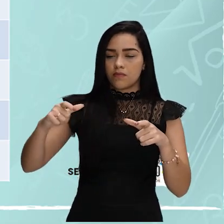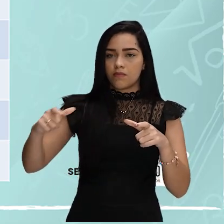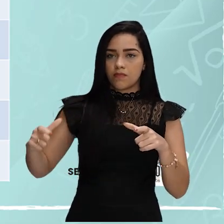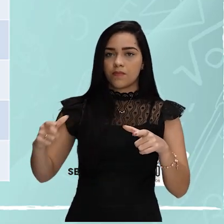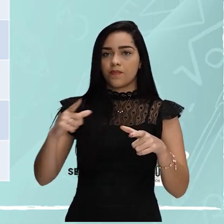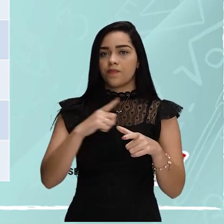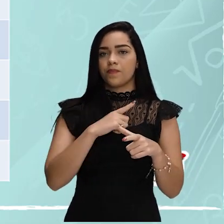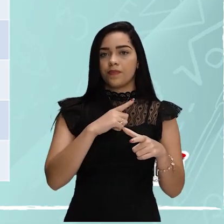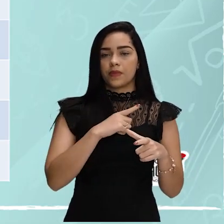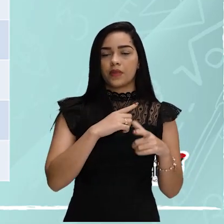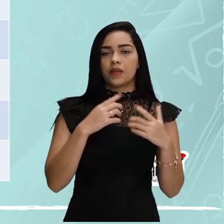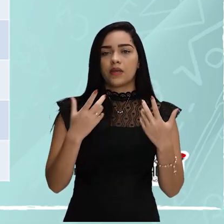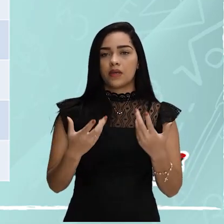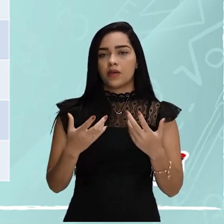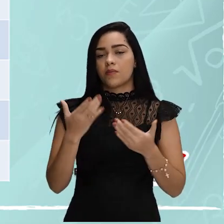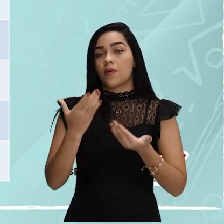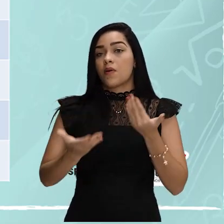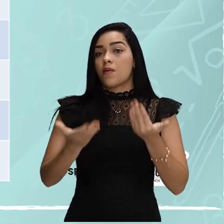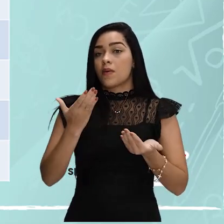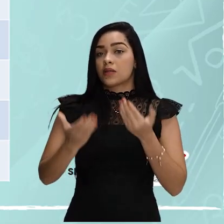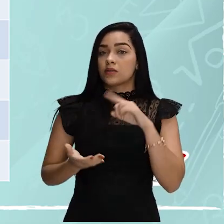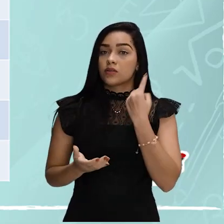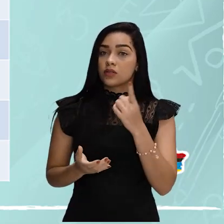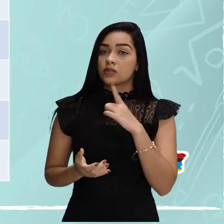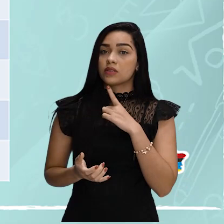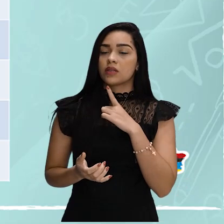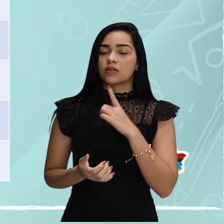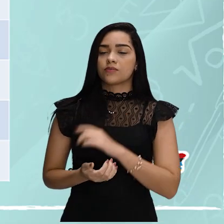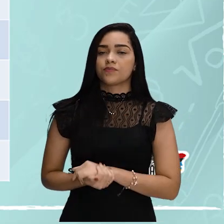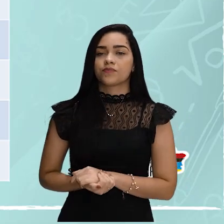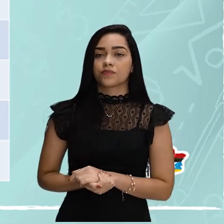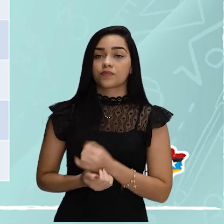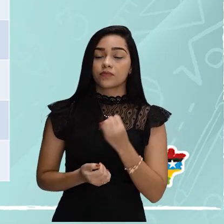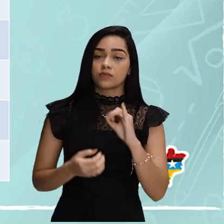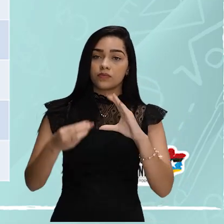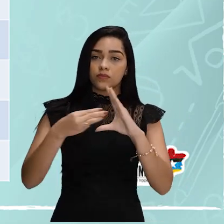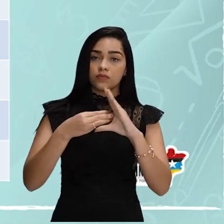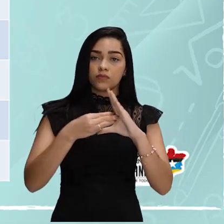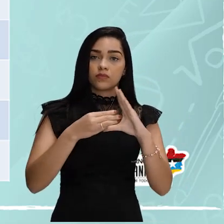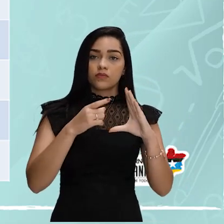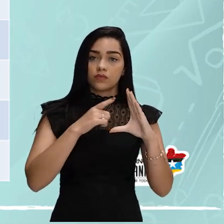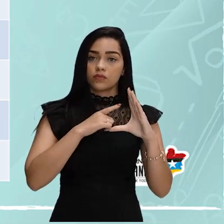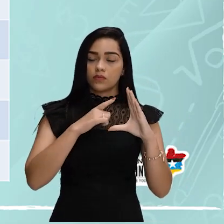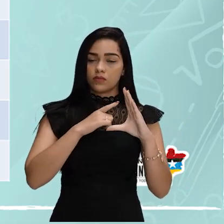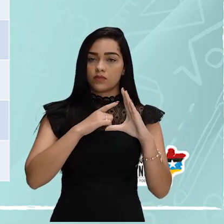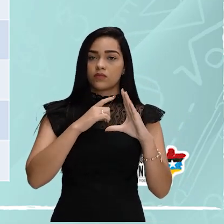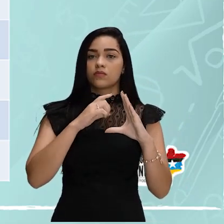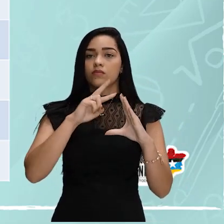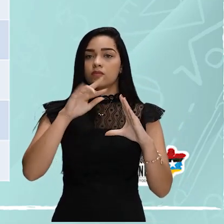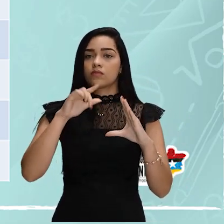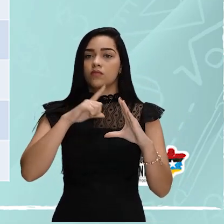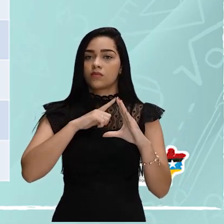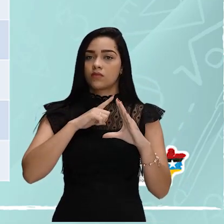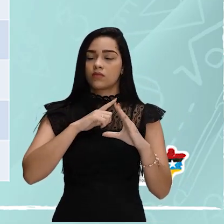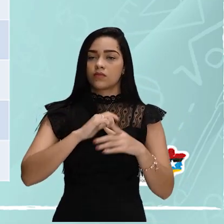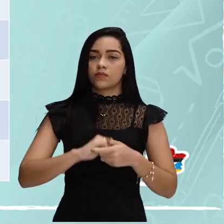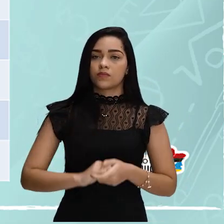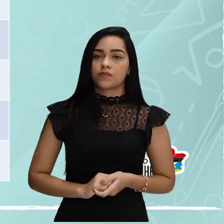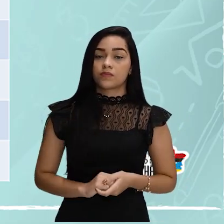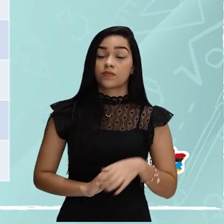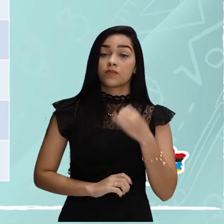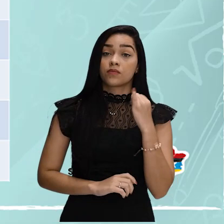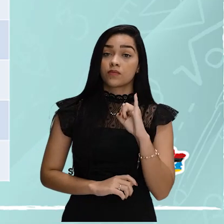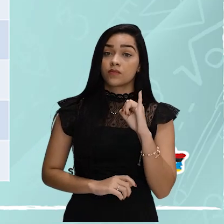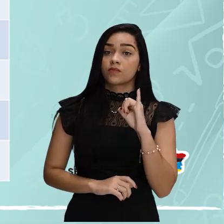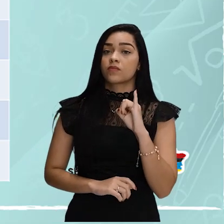Então, é uma comparação que a gente faz, né? Então, se a célula tiver um formato de pavimento, ele é pavimentoso. Se